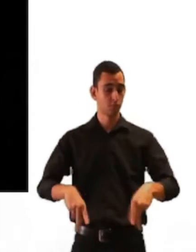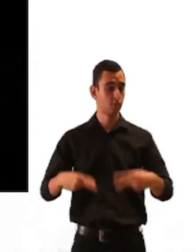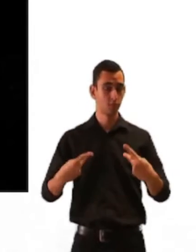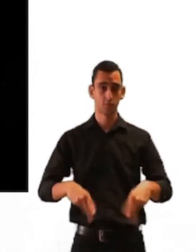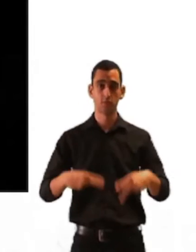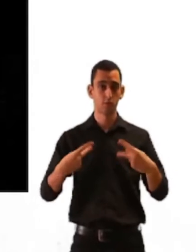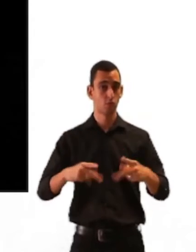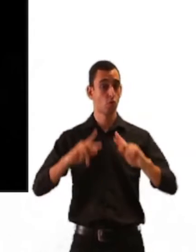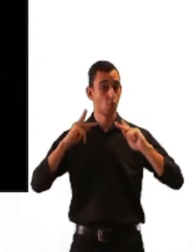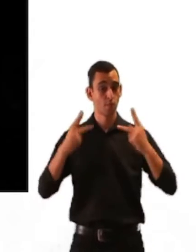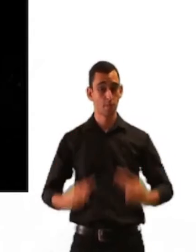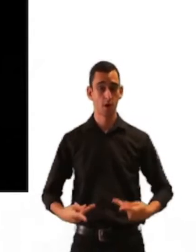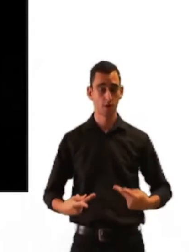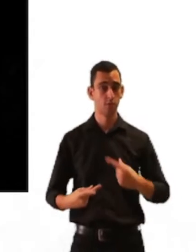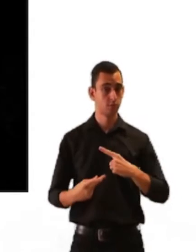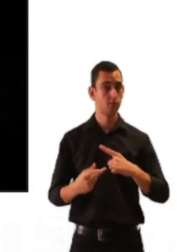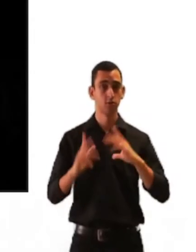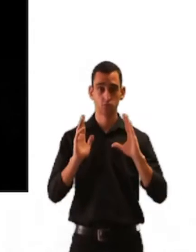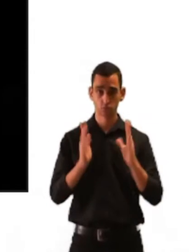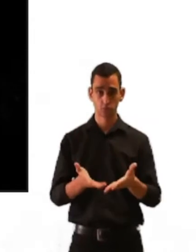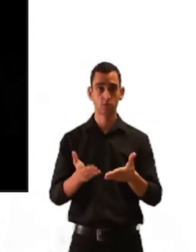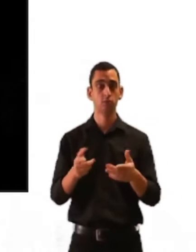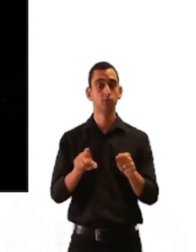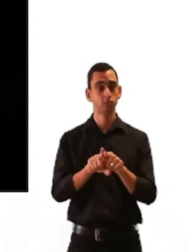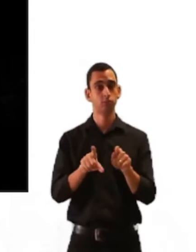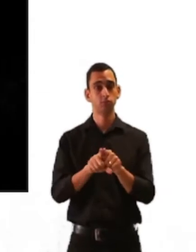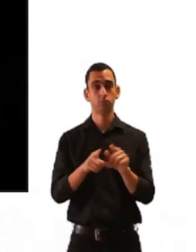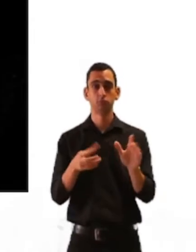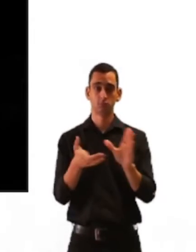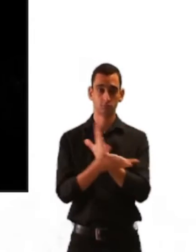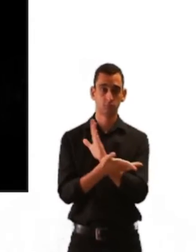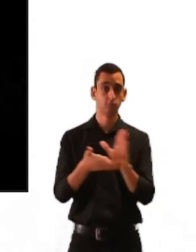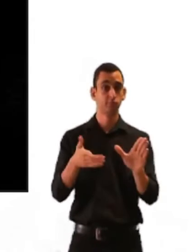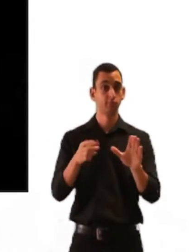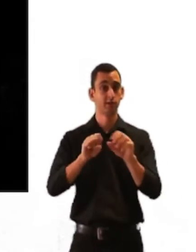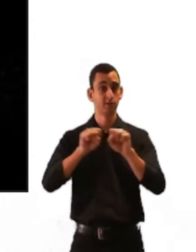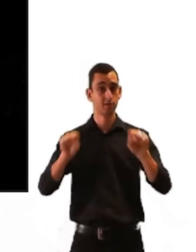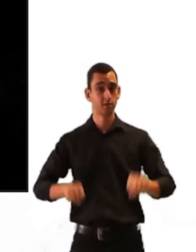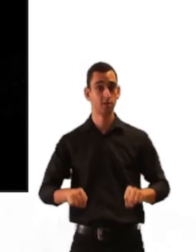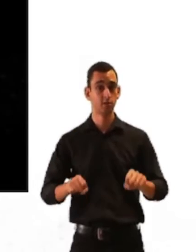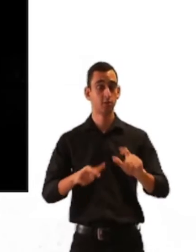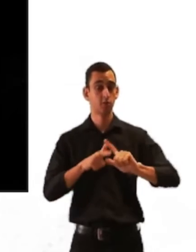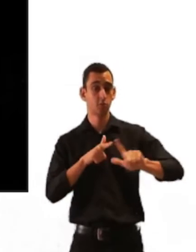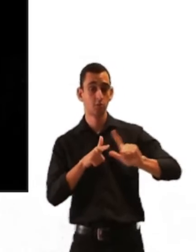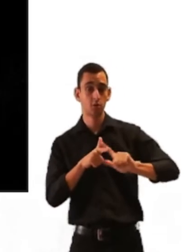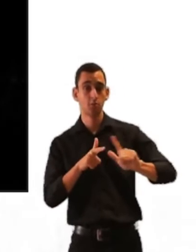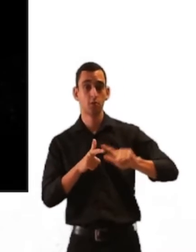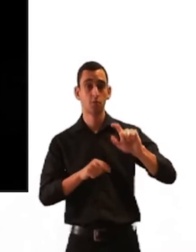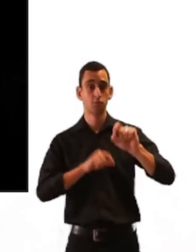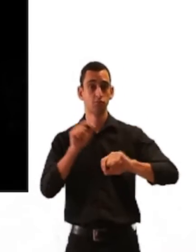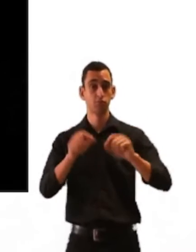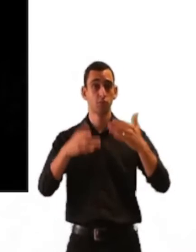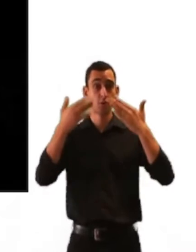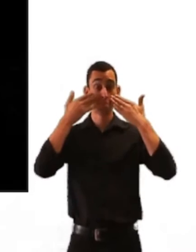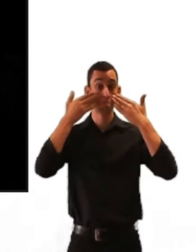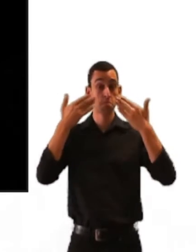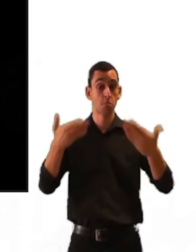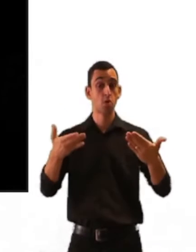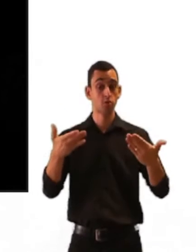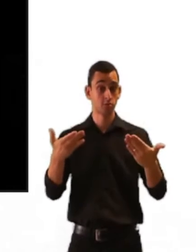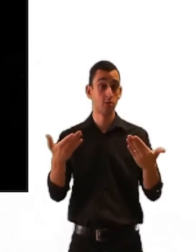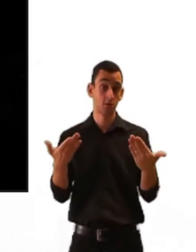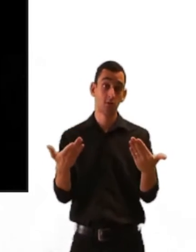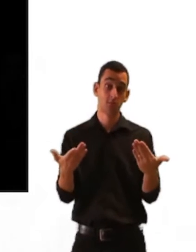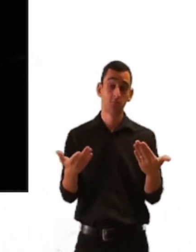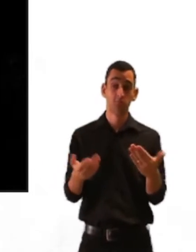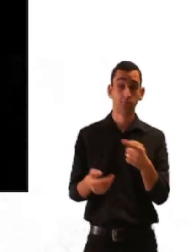temos que conviver com isso. Eles falam o seguinte: olha, para o próprio sistema, a vontade é aquilo que é exteriorizado. Então, eu